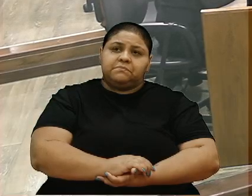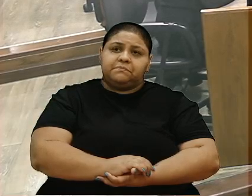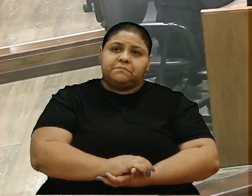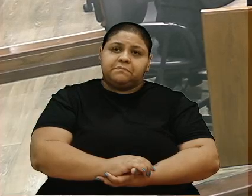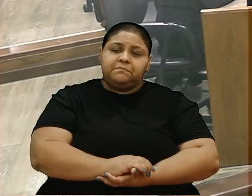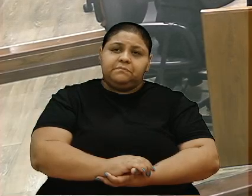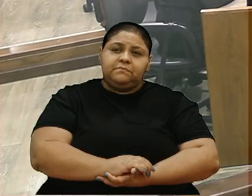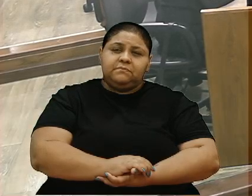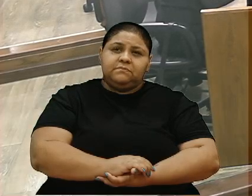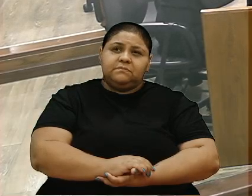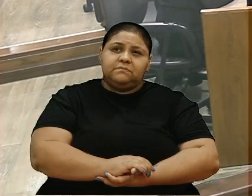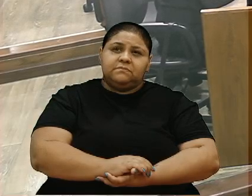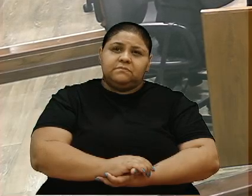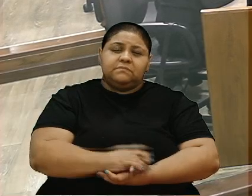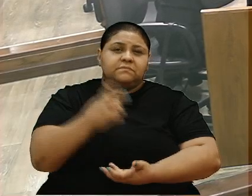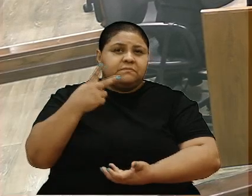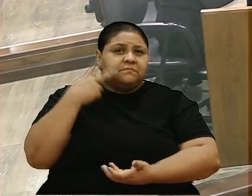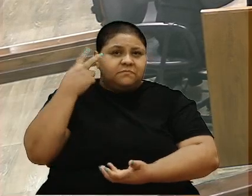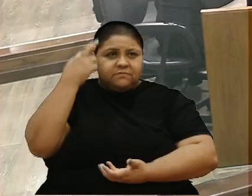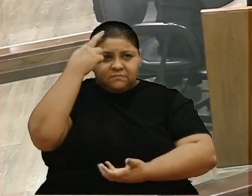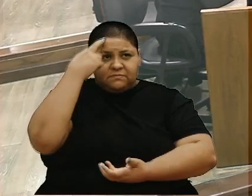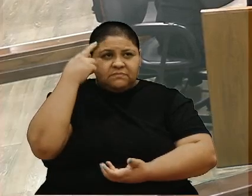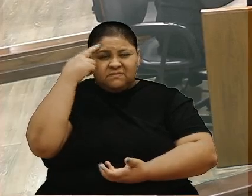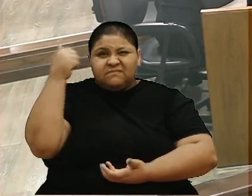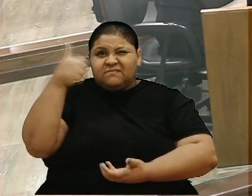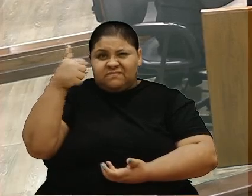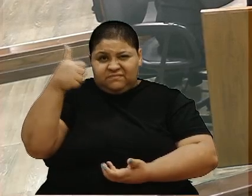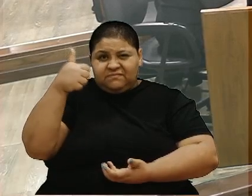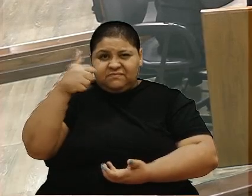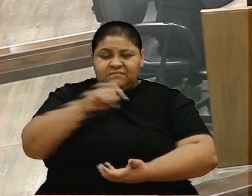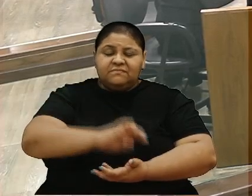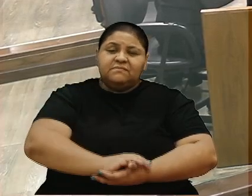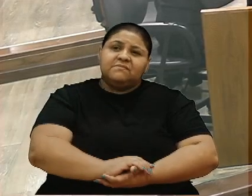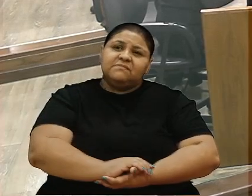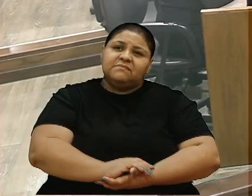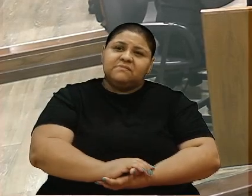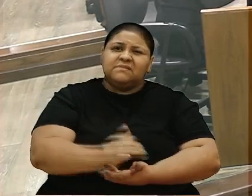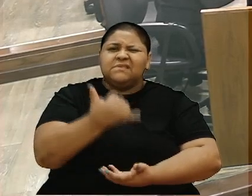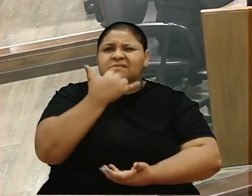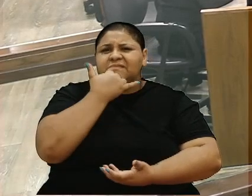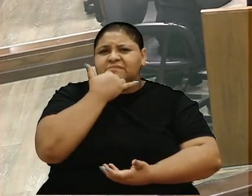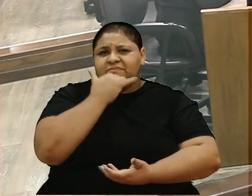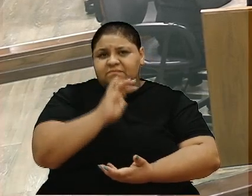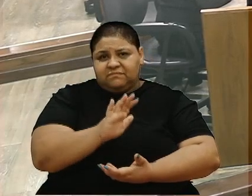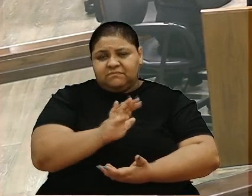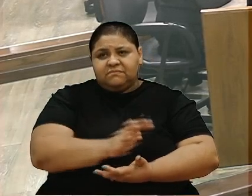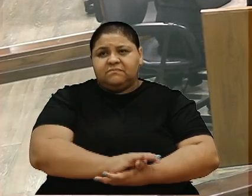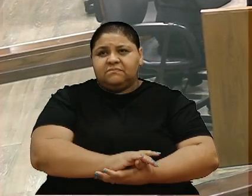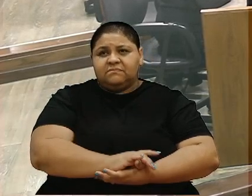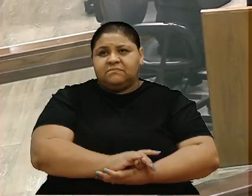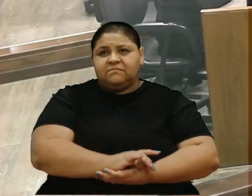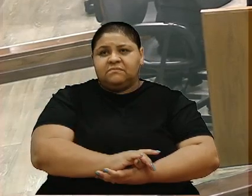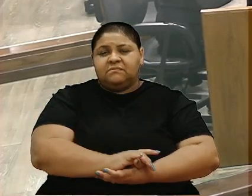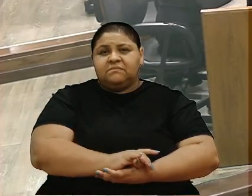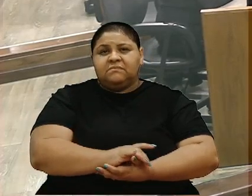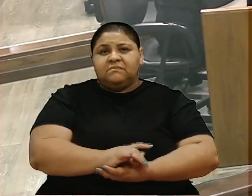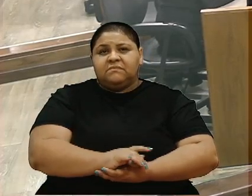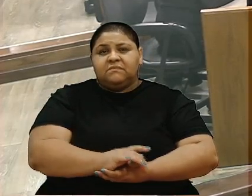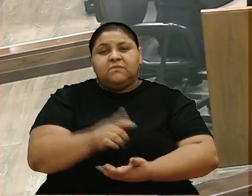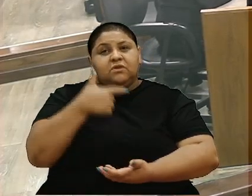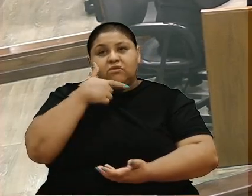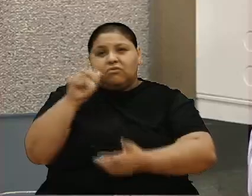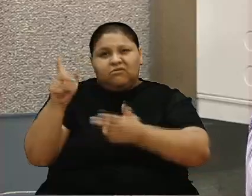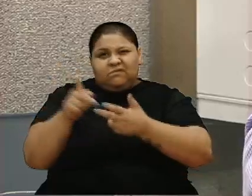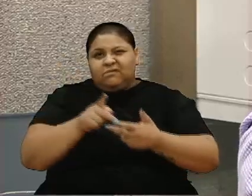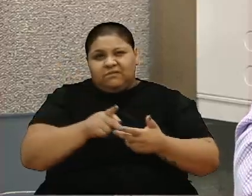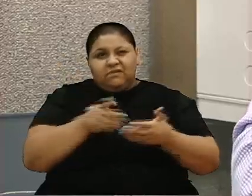Eu agora foi. Vereador Rafael, em primeiro lugar, desculpar pela não presença minha lá, mas o motivo